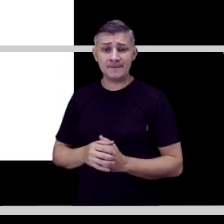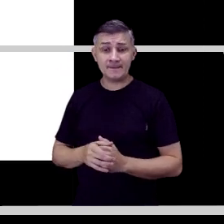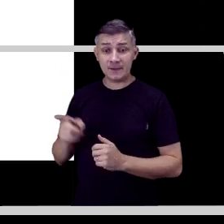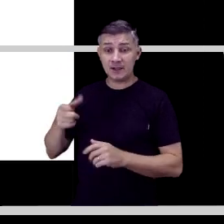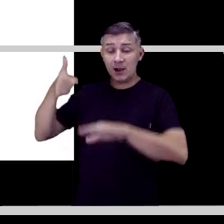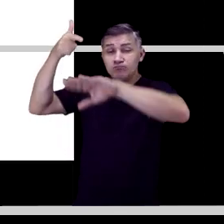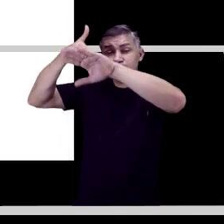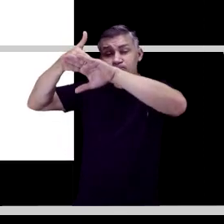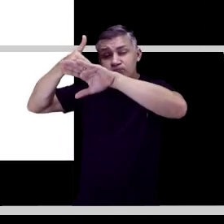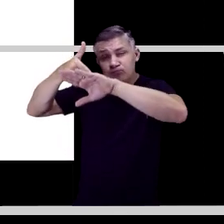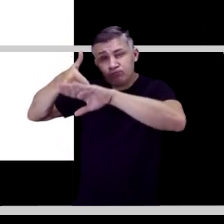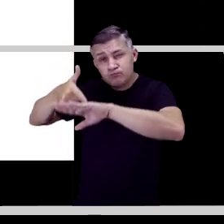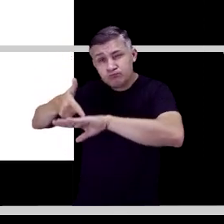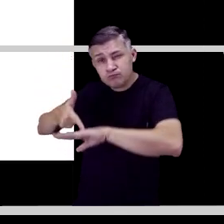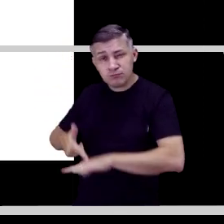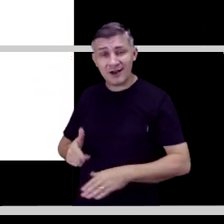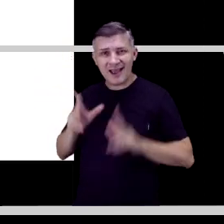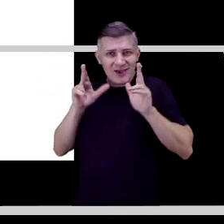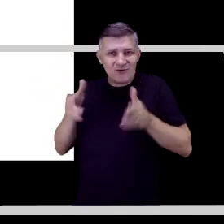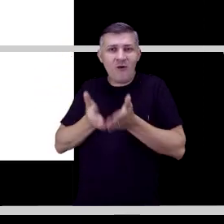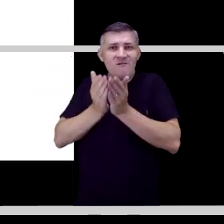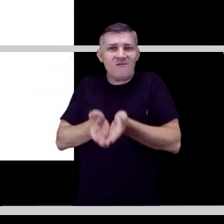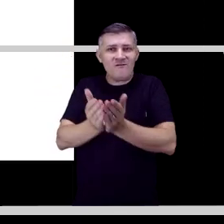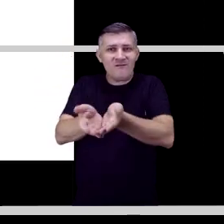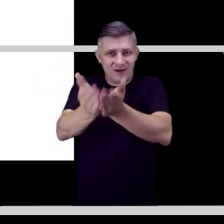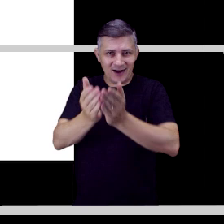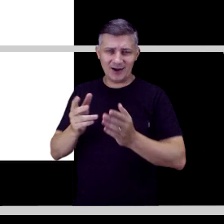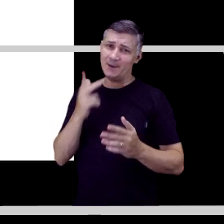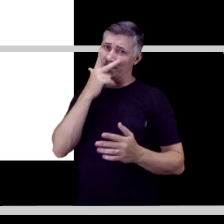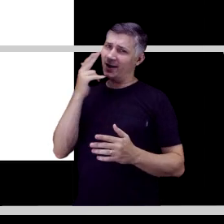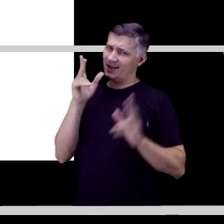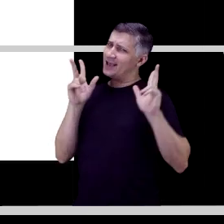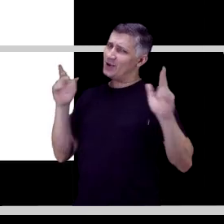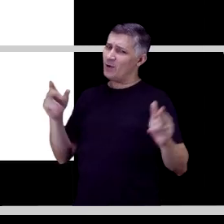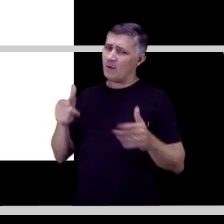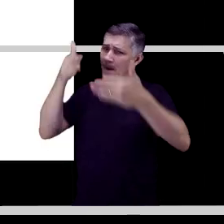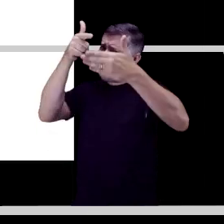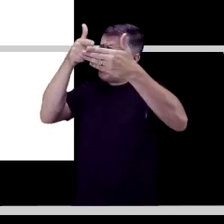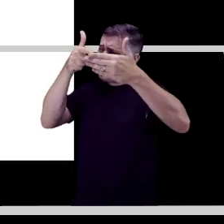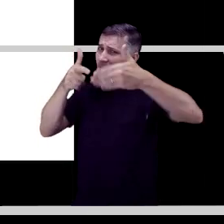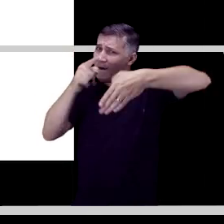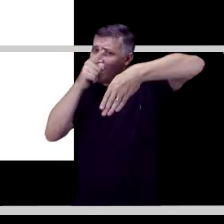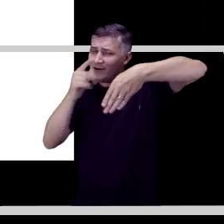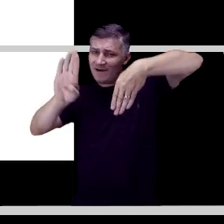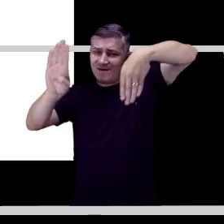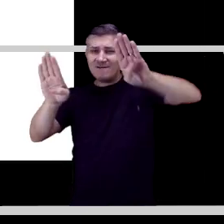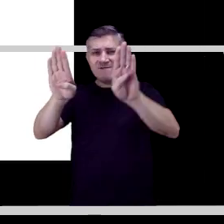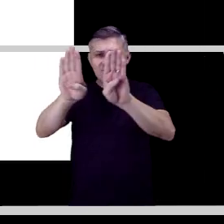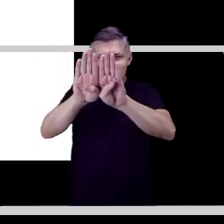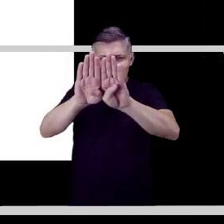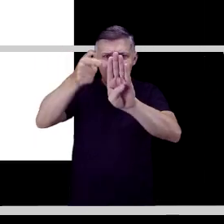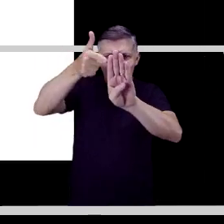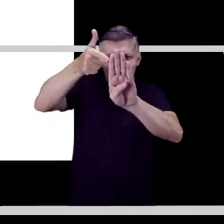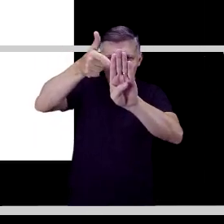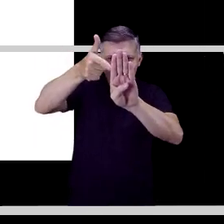essa camada acaba protegendo o aço, que foi executado de uma maneira muito peculiar, com solda contínua, a maneira como se